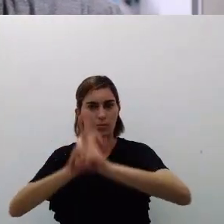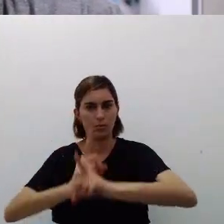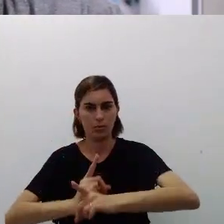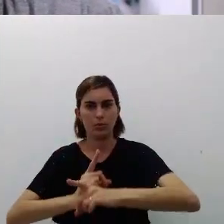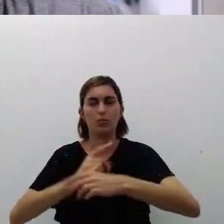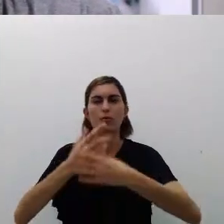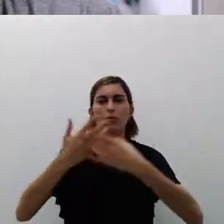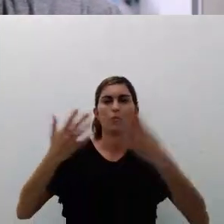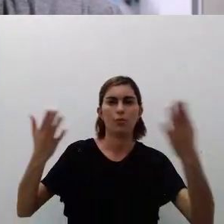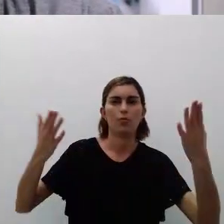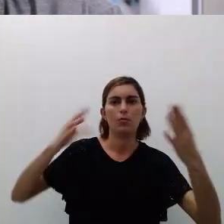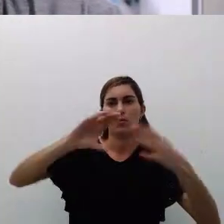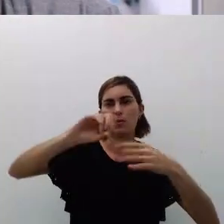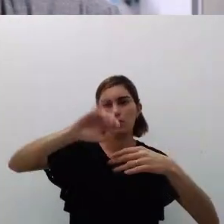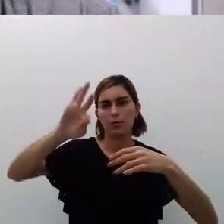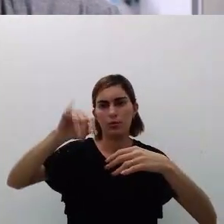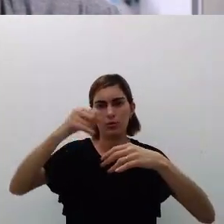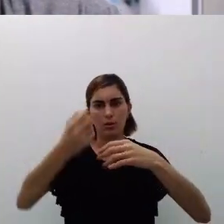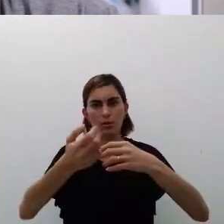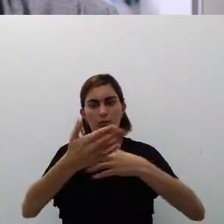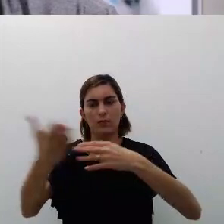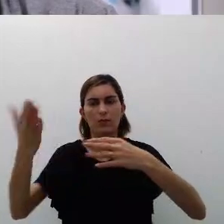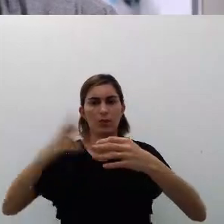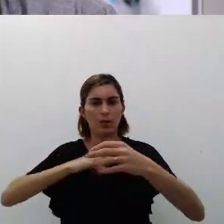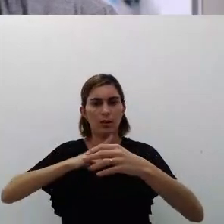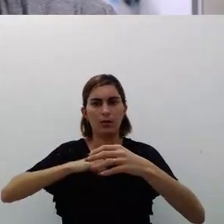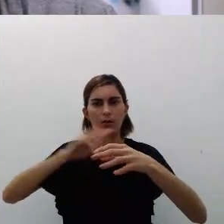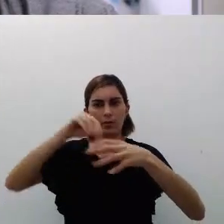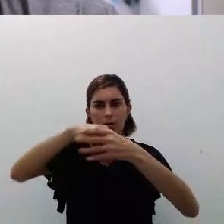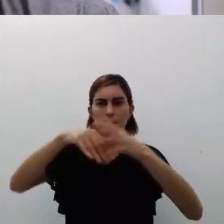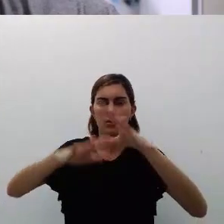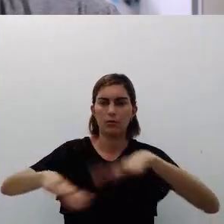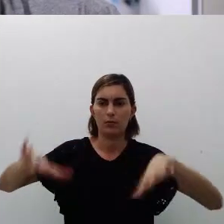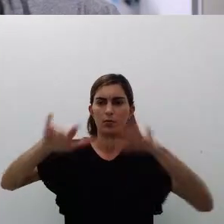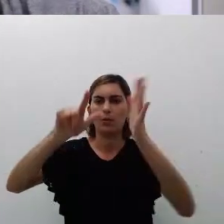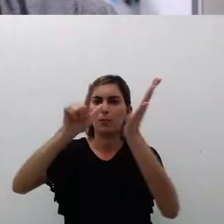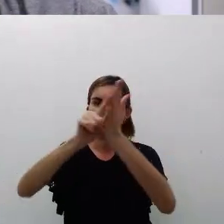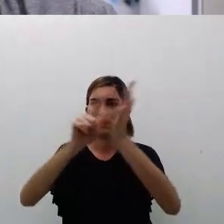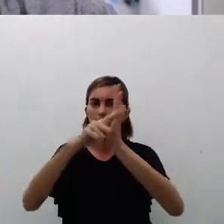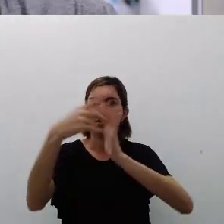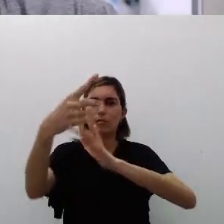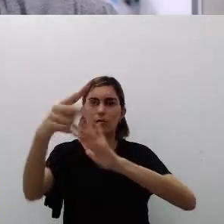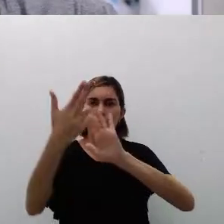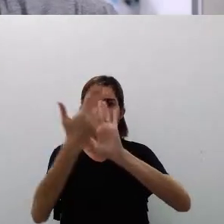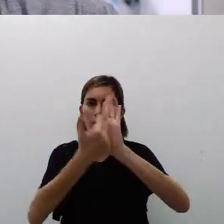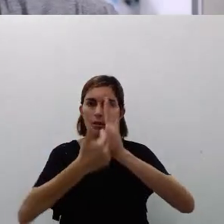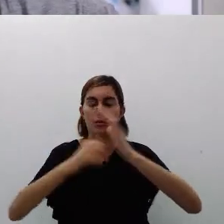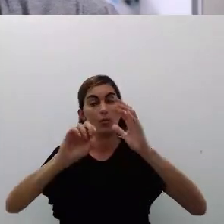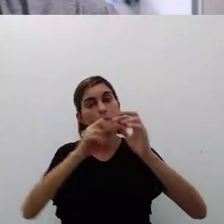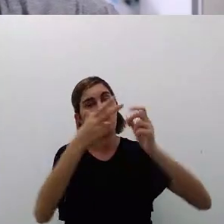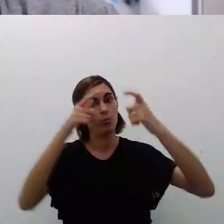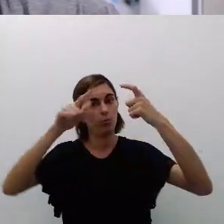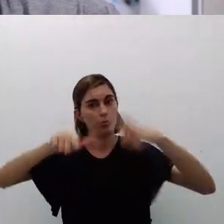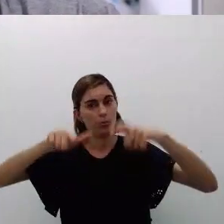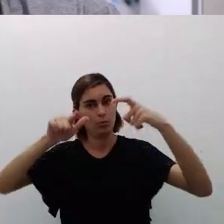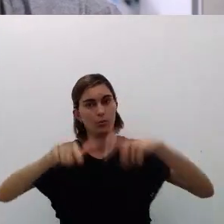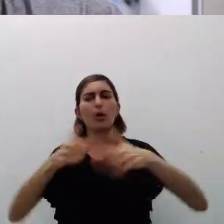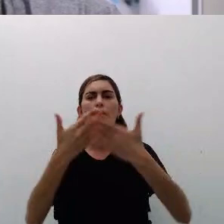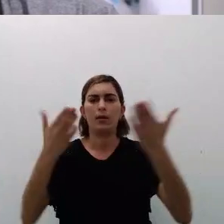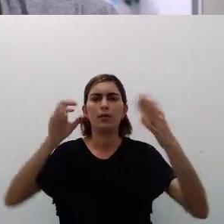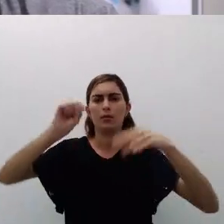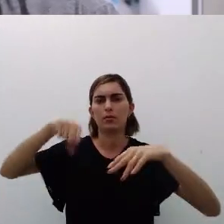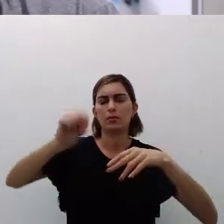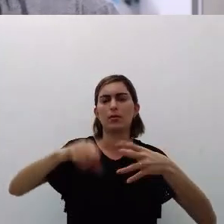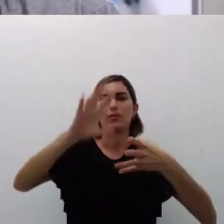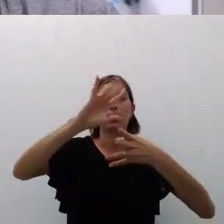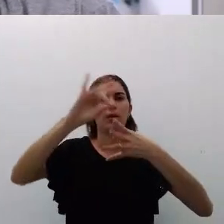ocupar no espaço, na folha, no seu desenho ou no ambiente, aí sim você detalha aquele ambiente,